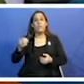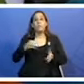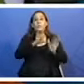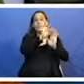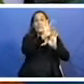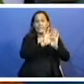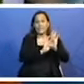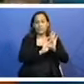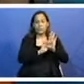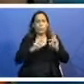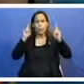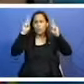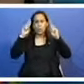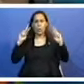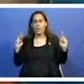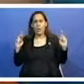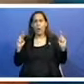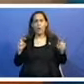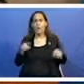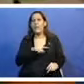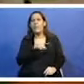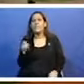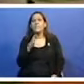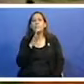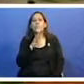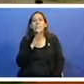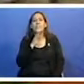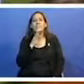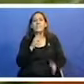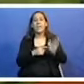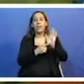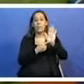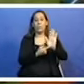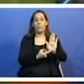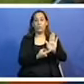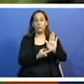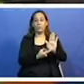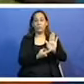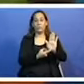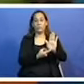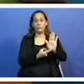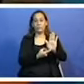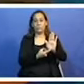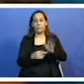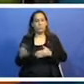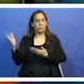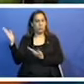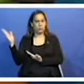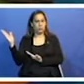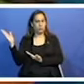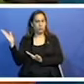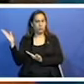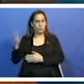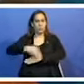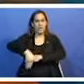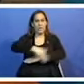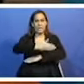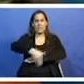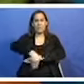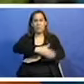é comum lá para eles, eles apresentam assim, ó, em feiras. Não é em bibliotecas ou